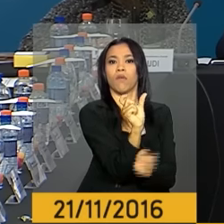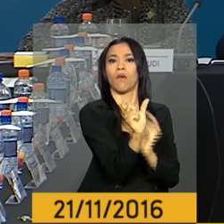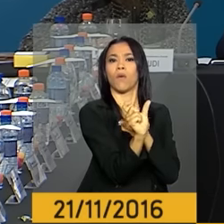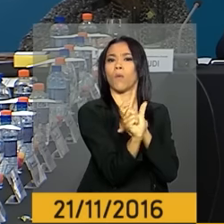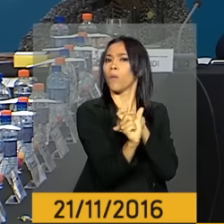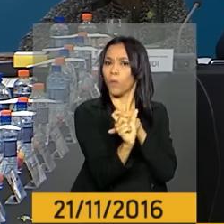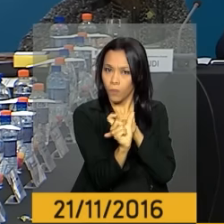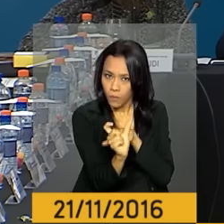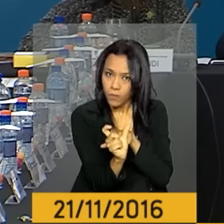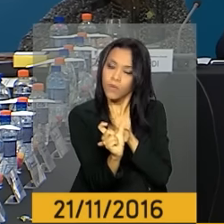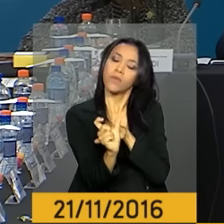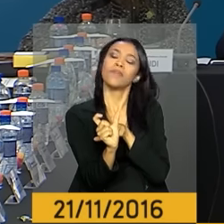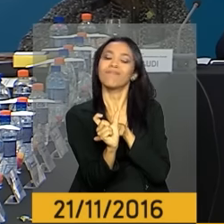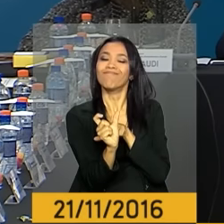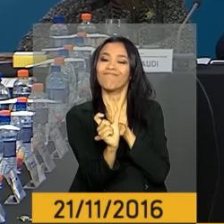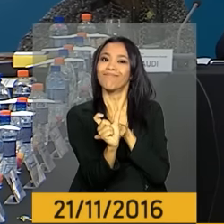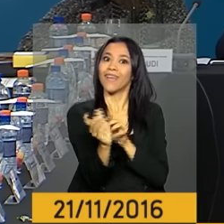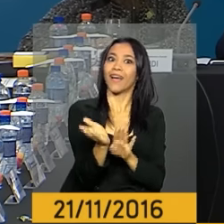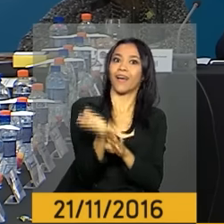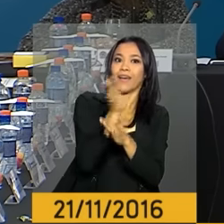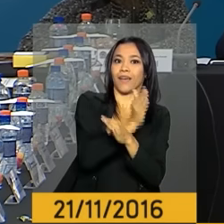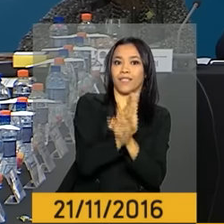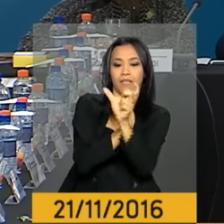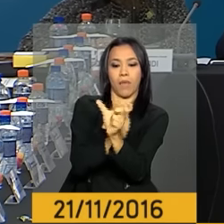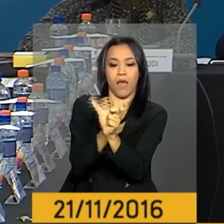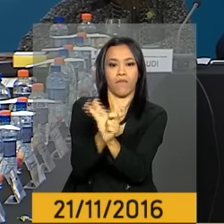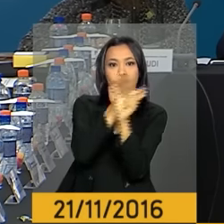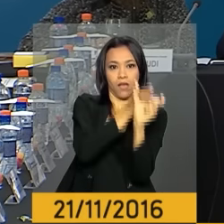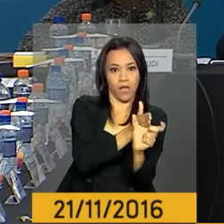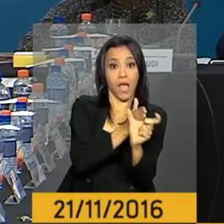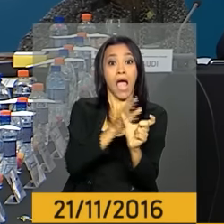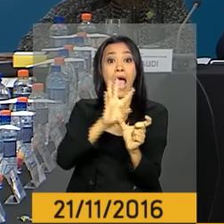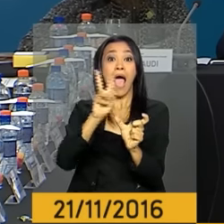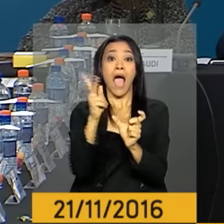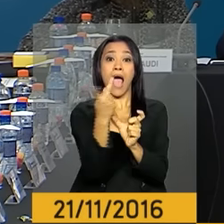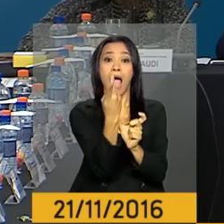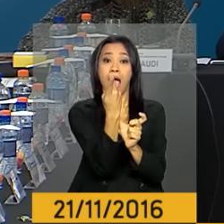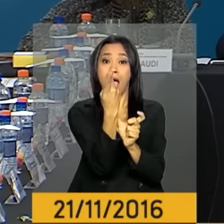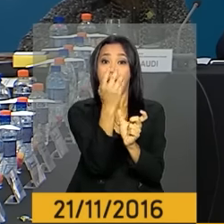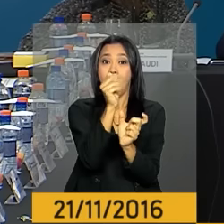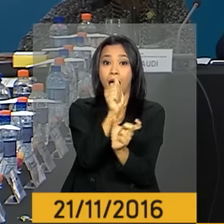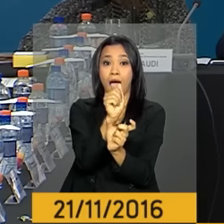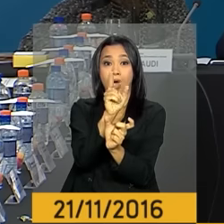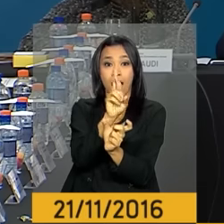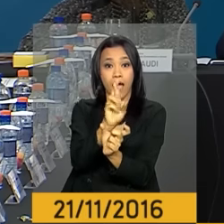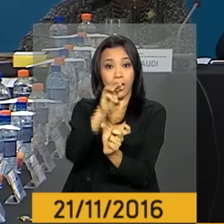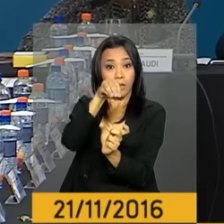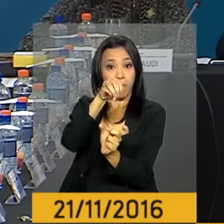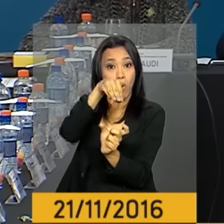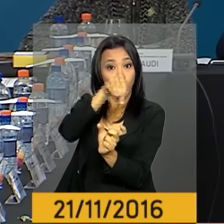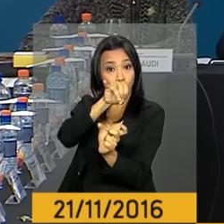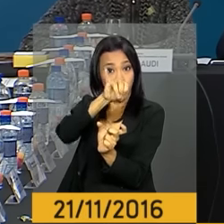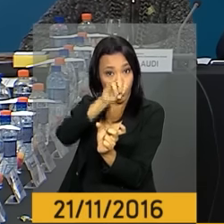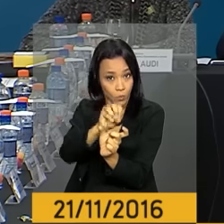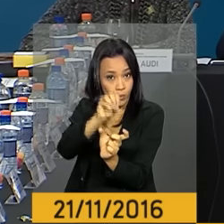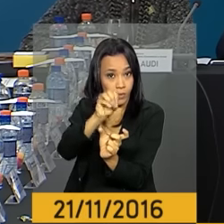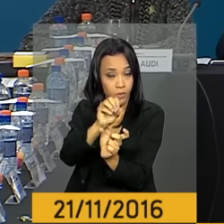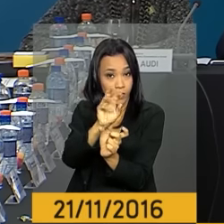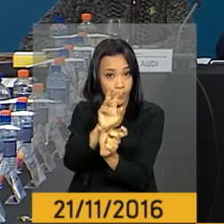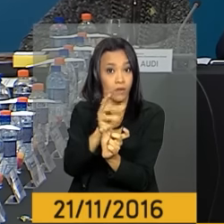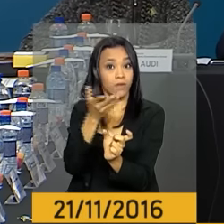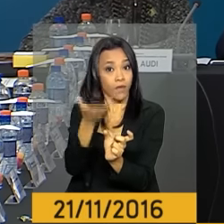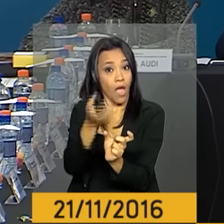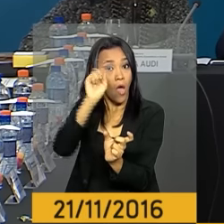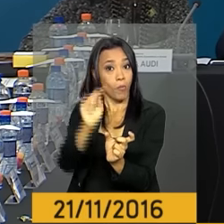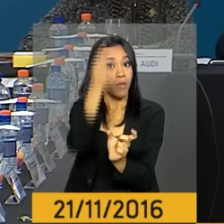topicamente está localizado antes de independência. Os poderes são harmônicos, esta é a primeira determinação